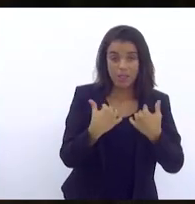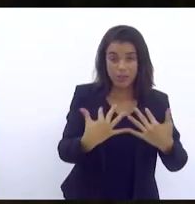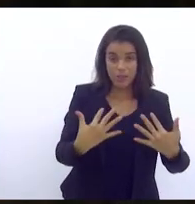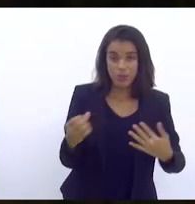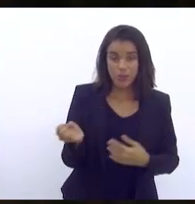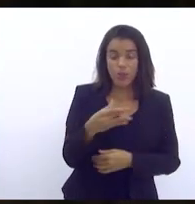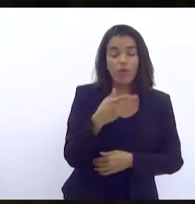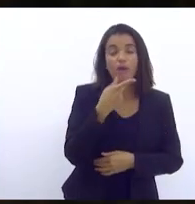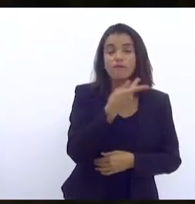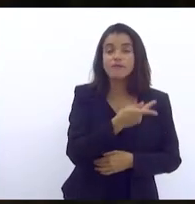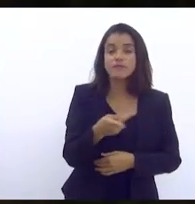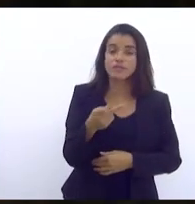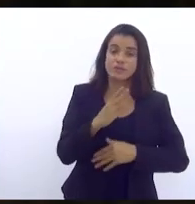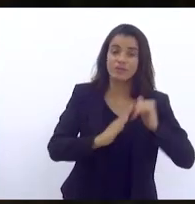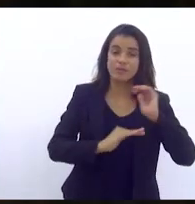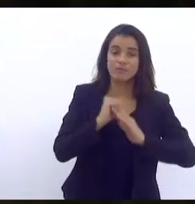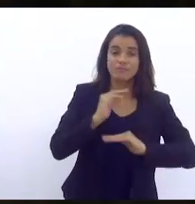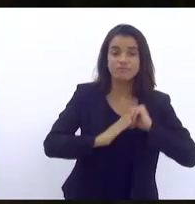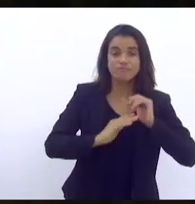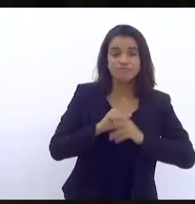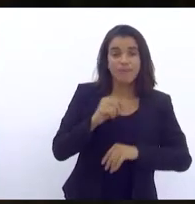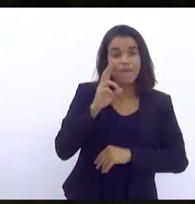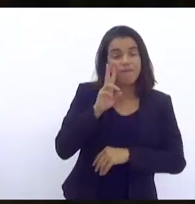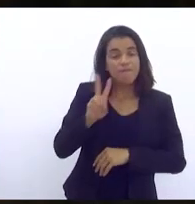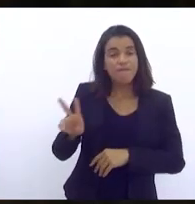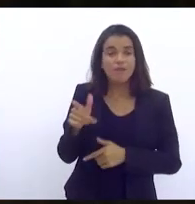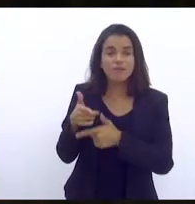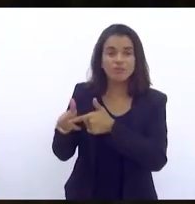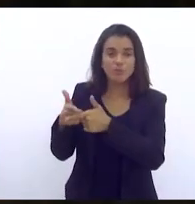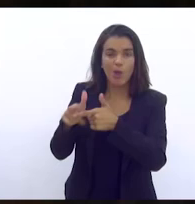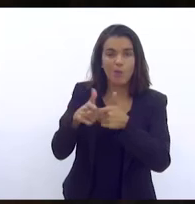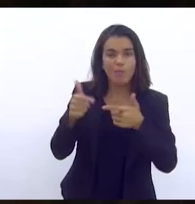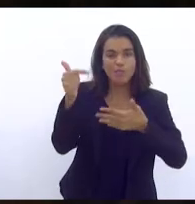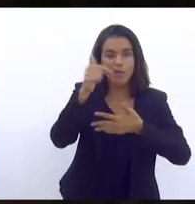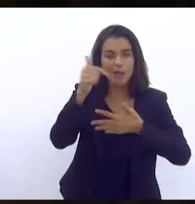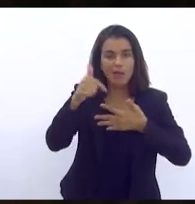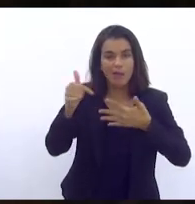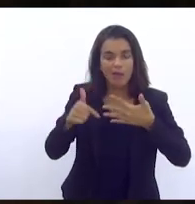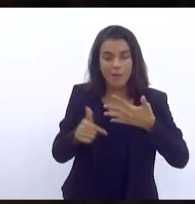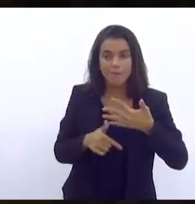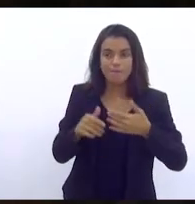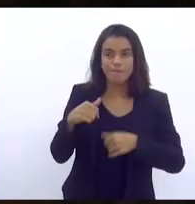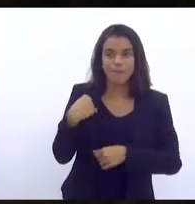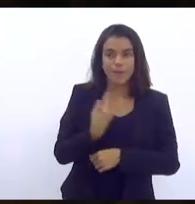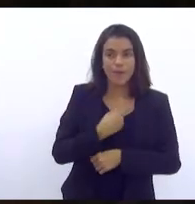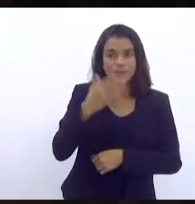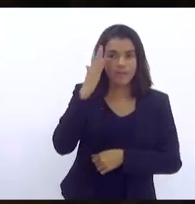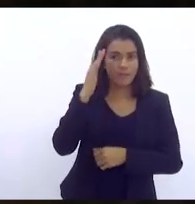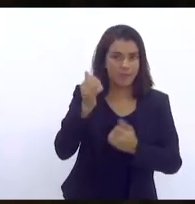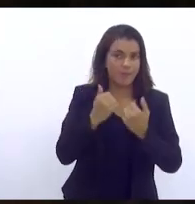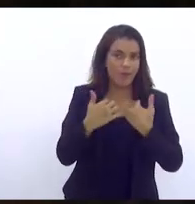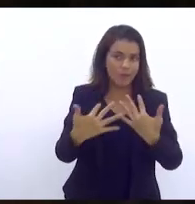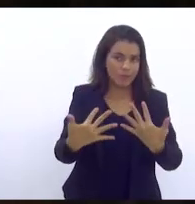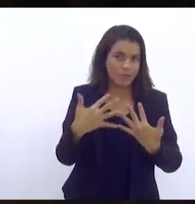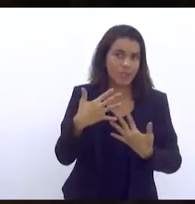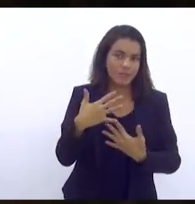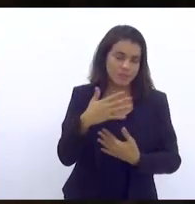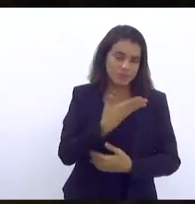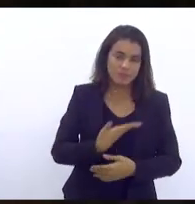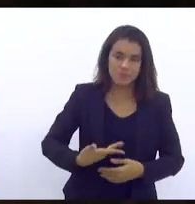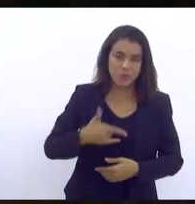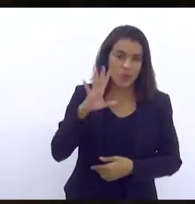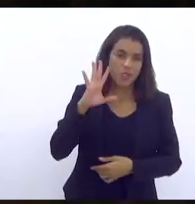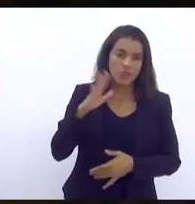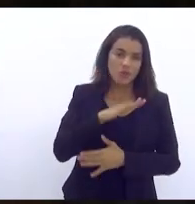visitas técnicas aos focos dos problemas aqui relacionad sabemos que a audiência pública não deu conta de todos os